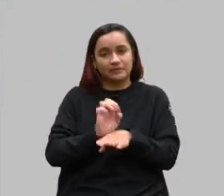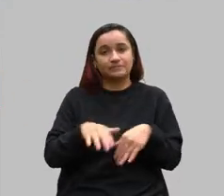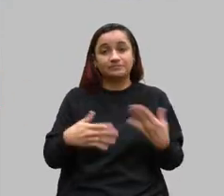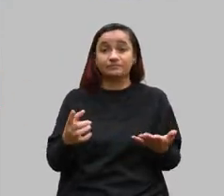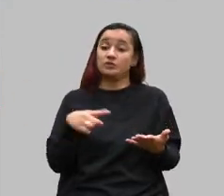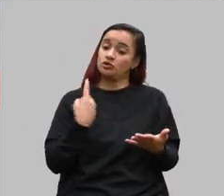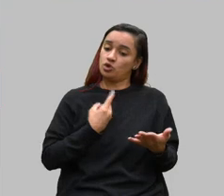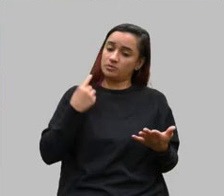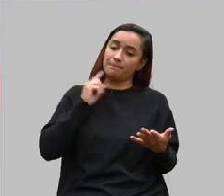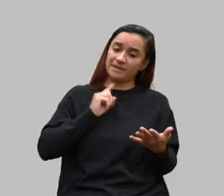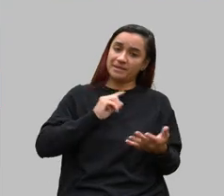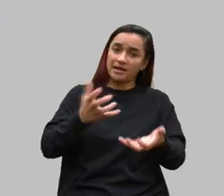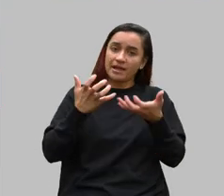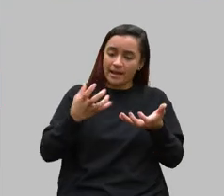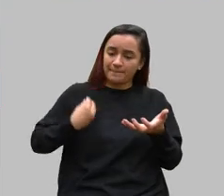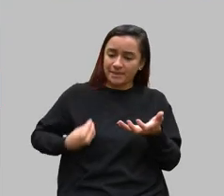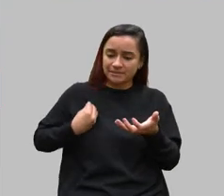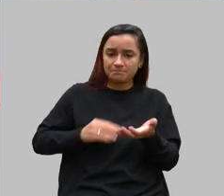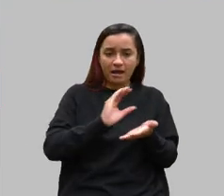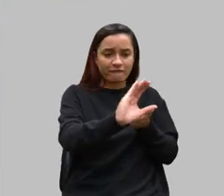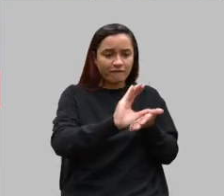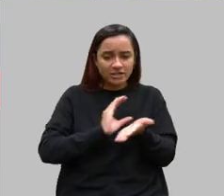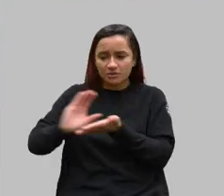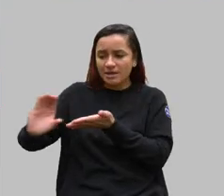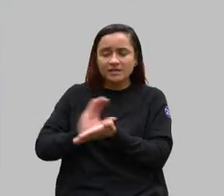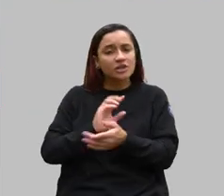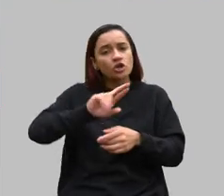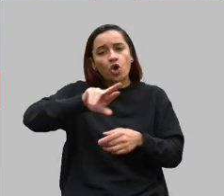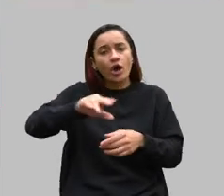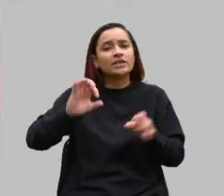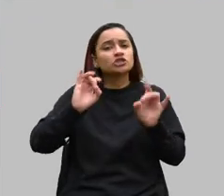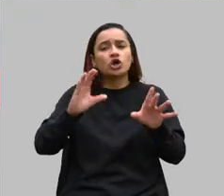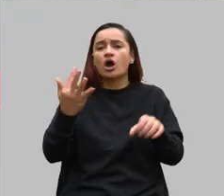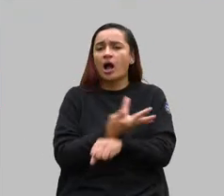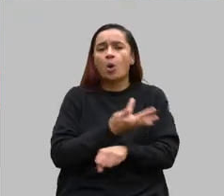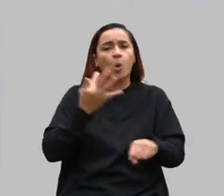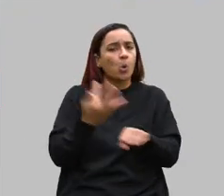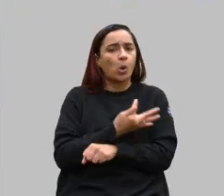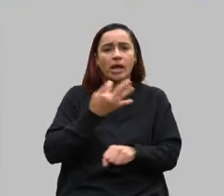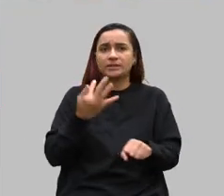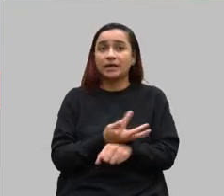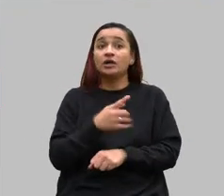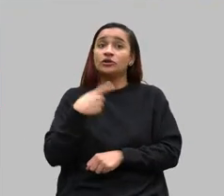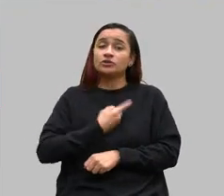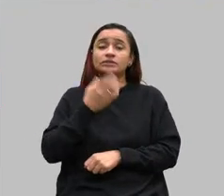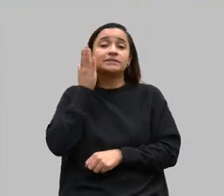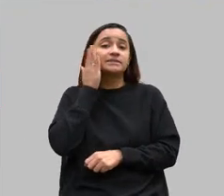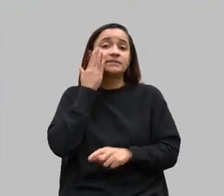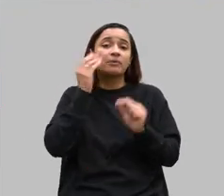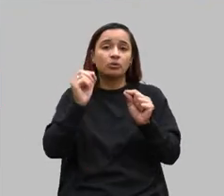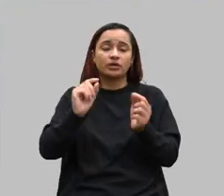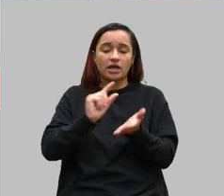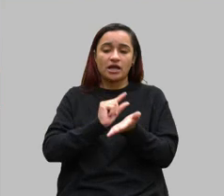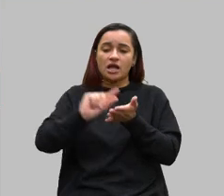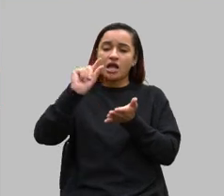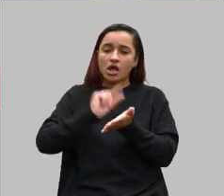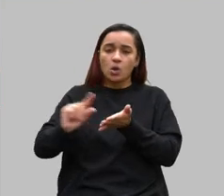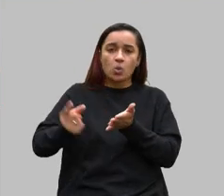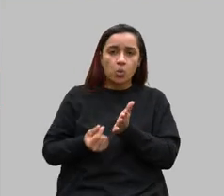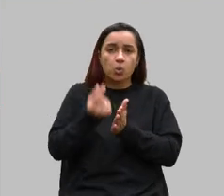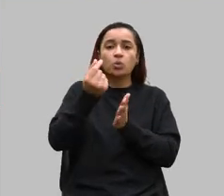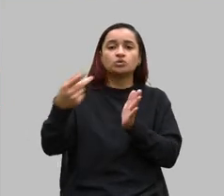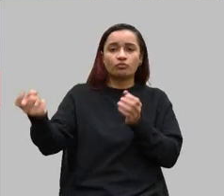investimentos e não somente suportar o ônibus sabemos que recursos virão das renegociações com a